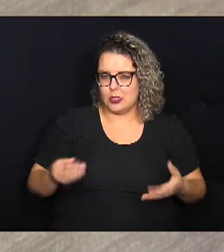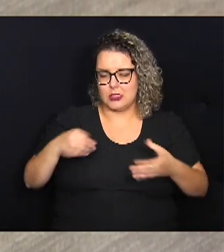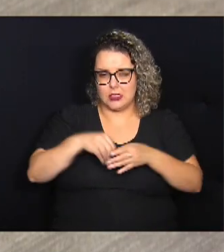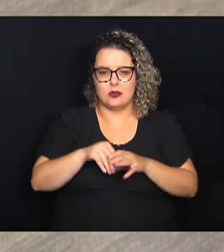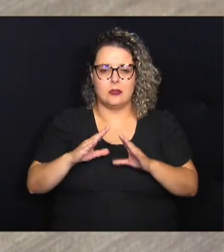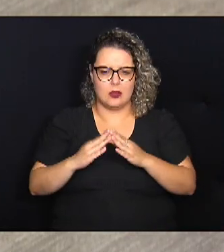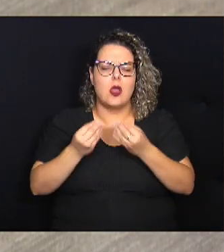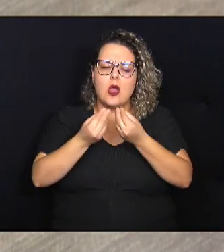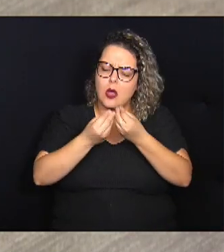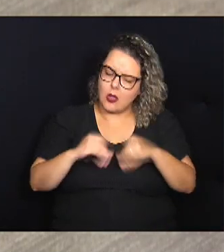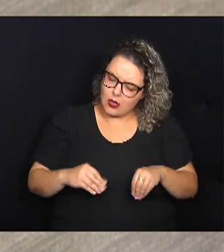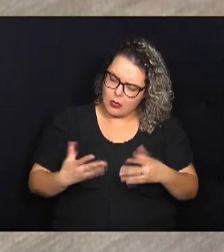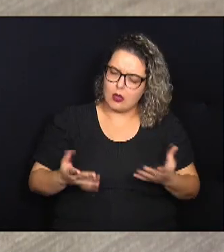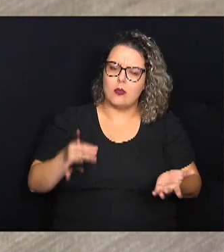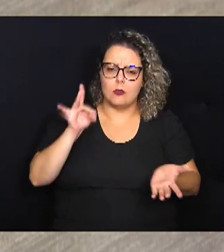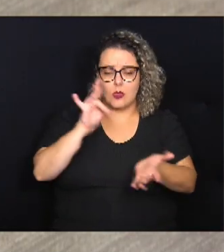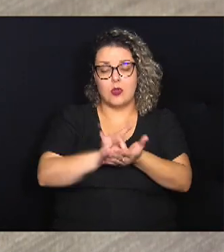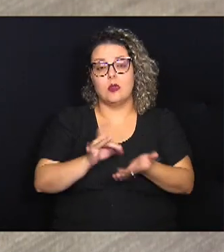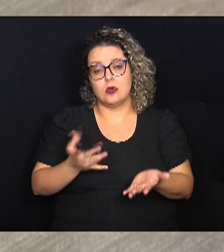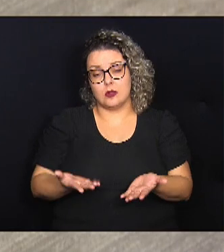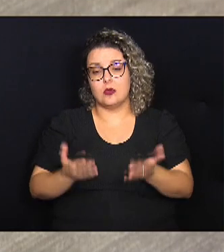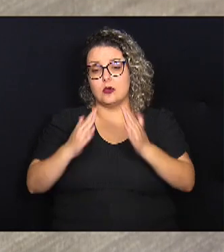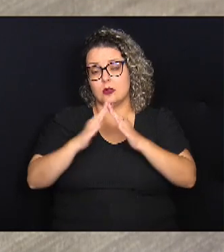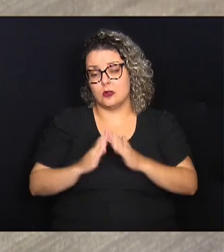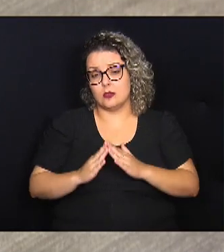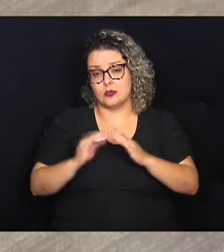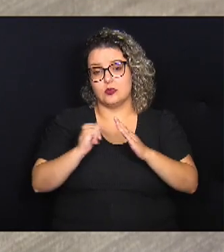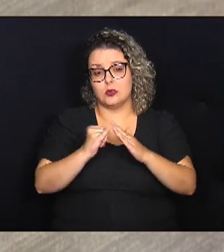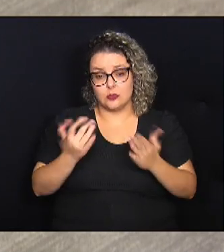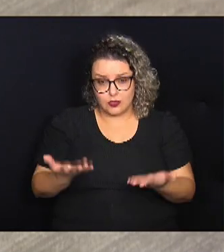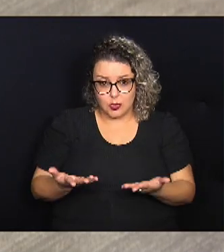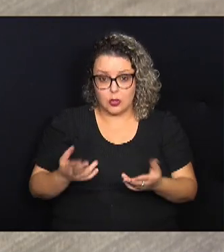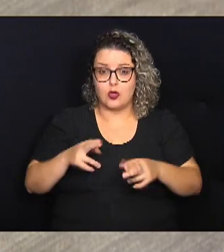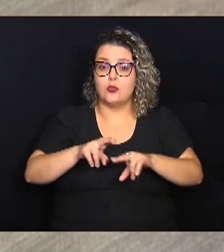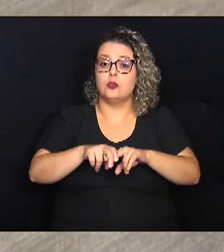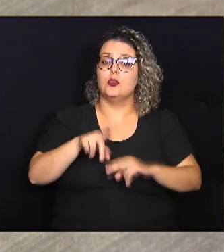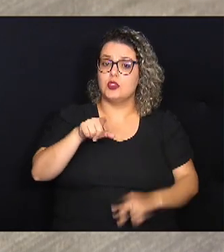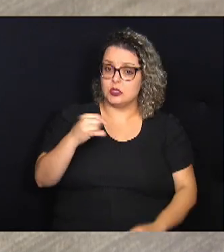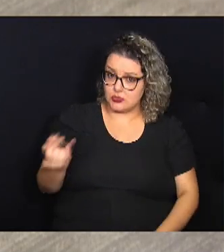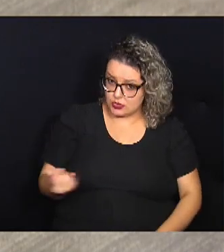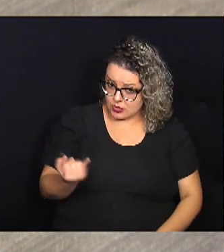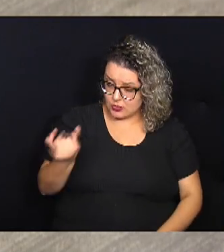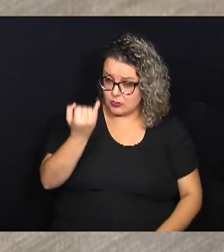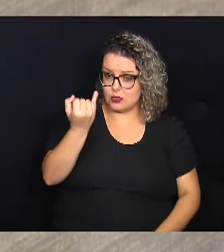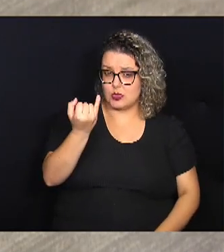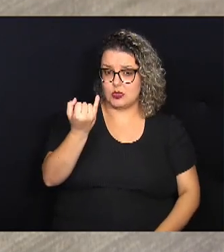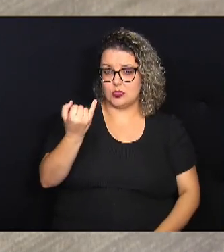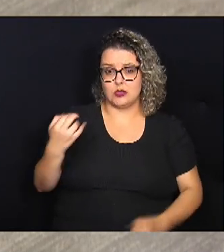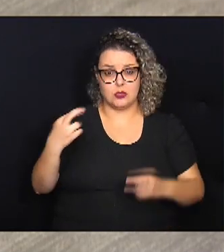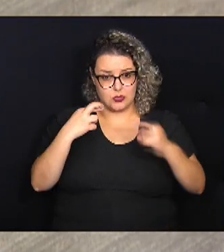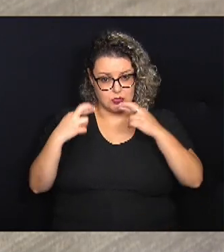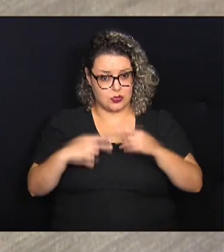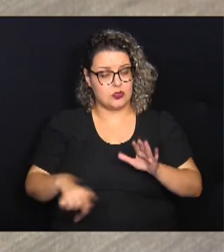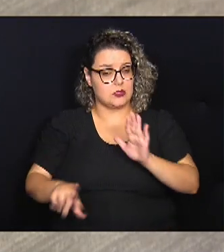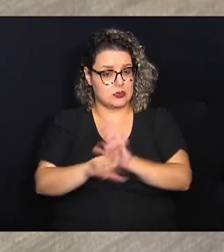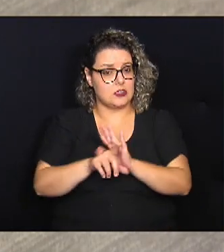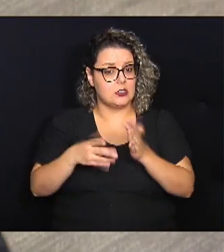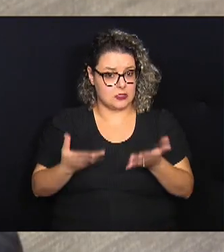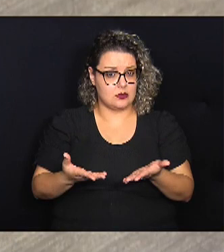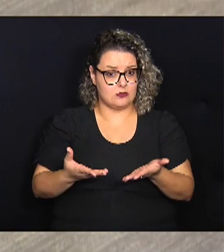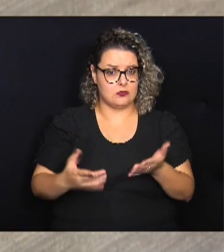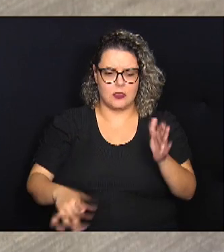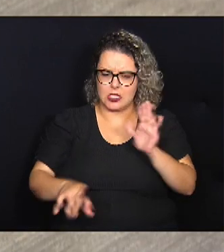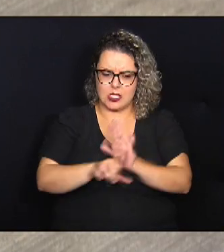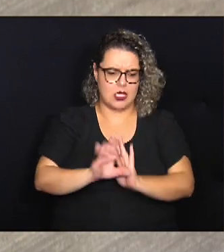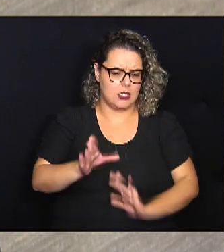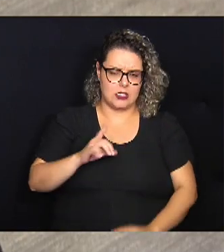prejudica enormemente a habitabilidade do imóvel. Por isso a importância da observância dessa lei. E a lei já existe, então